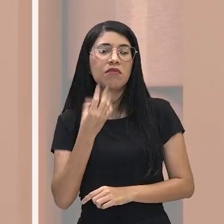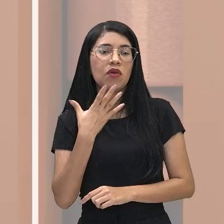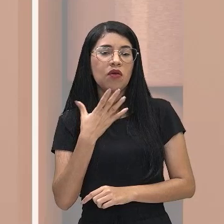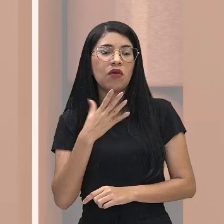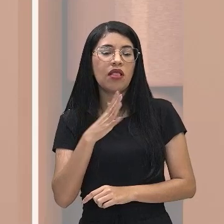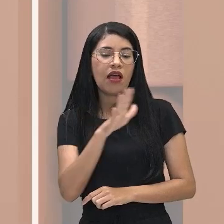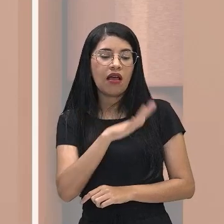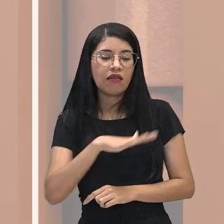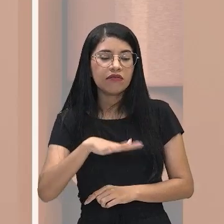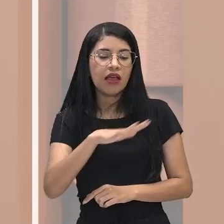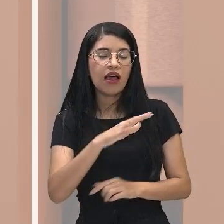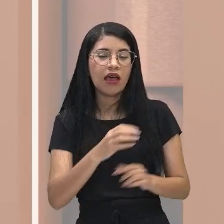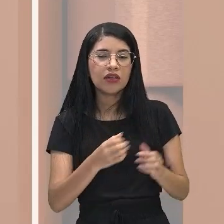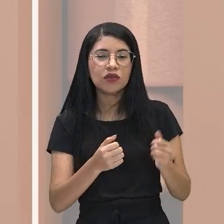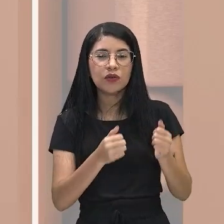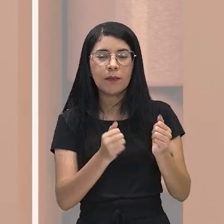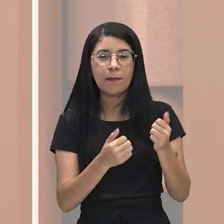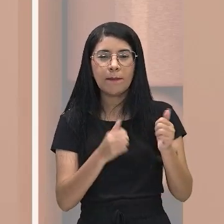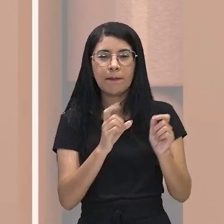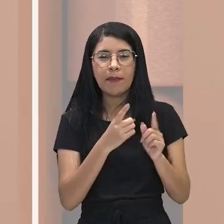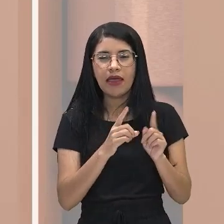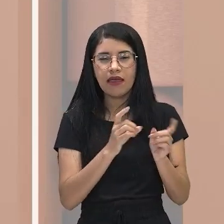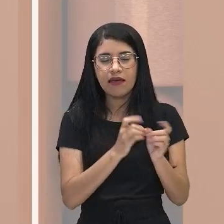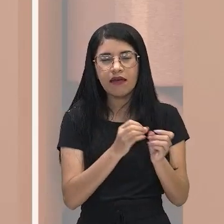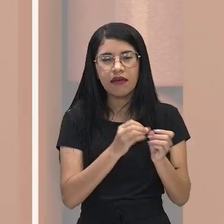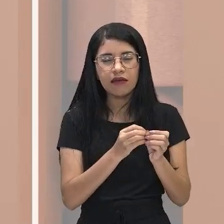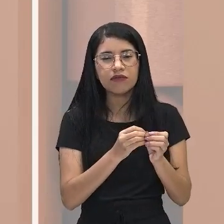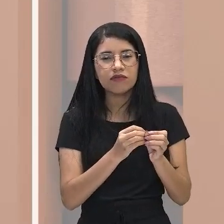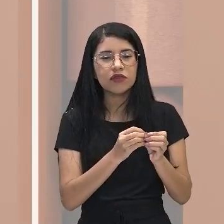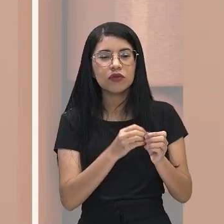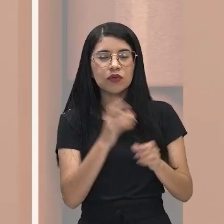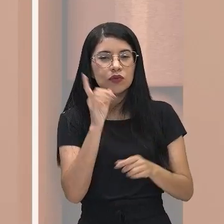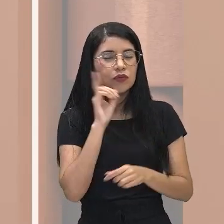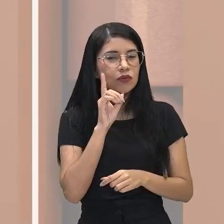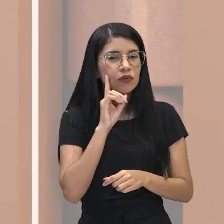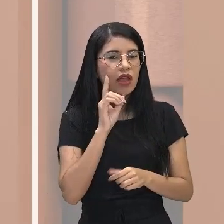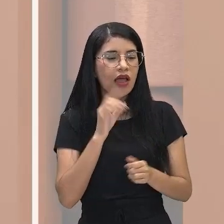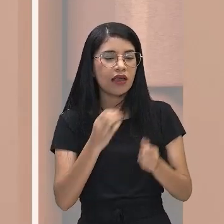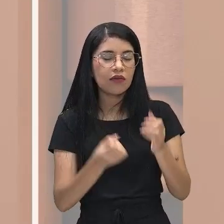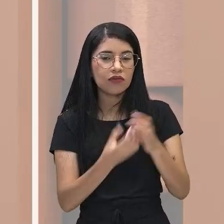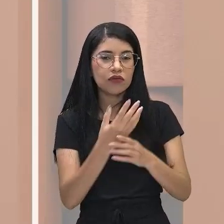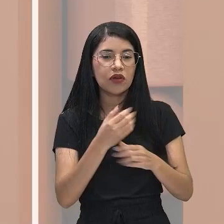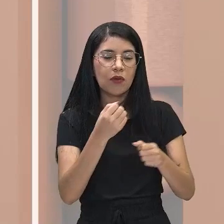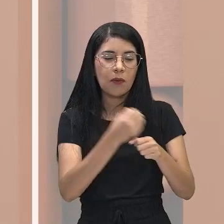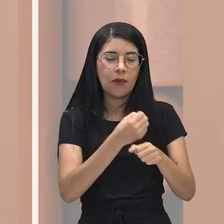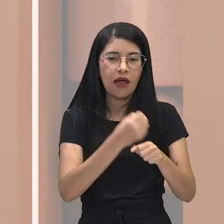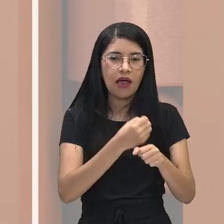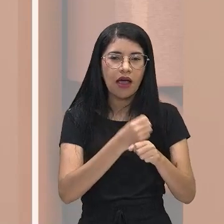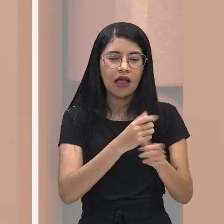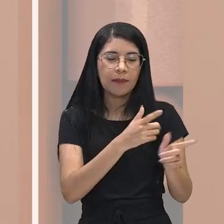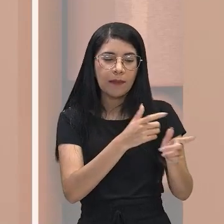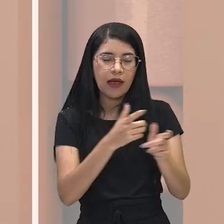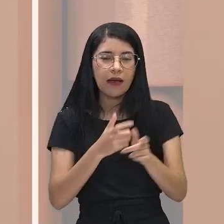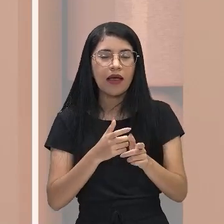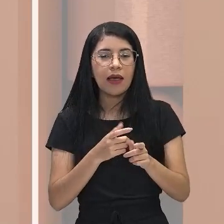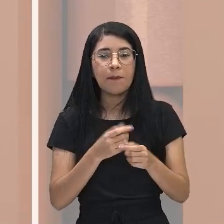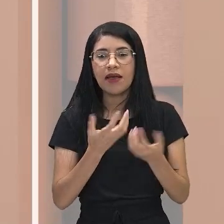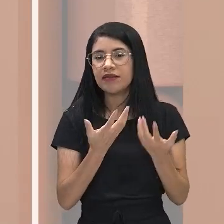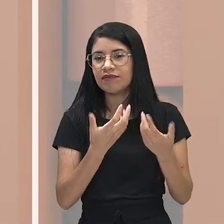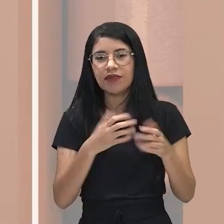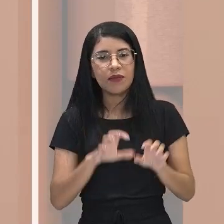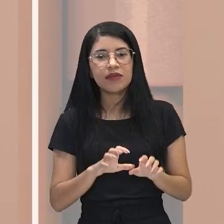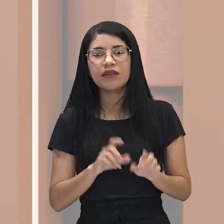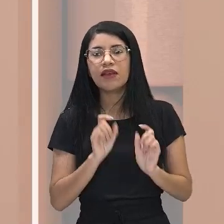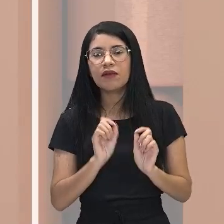militar na ilha caribenha, logo ali próximo do lado dos Estados Unidos, que obviamente não aceitaram isso.